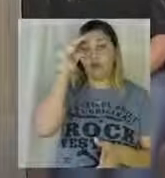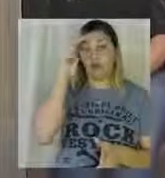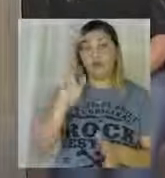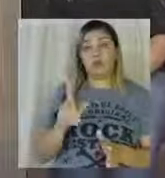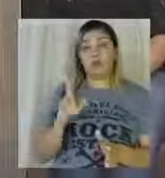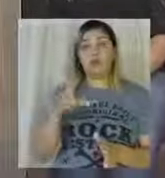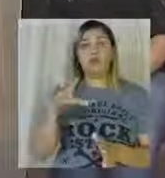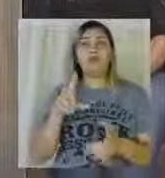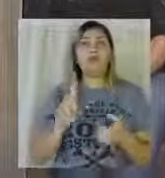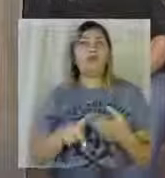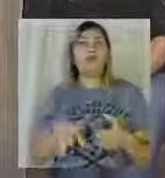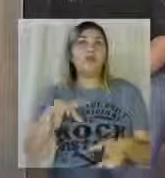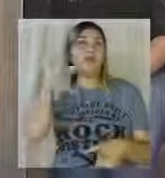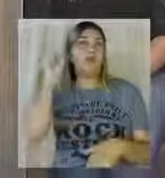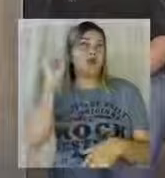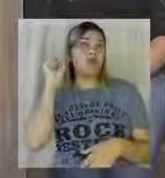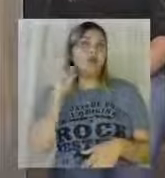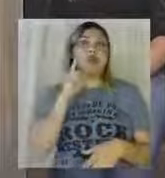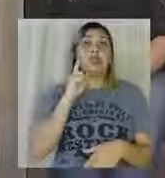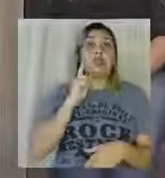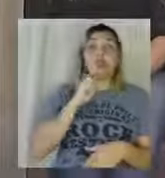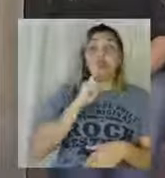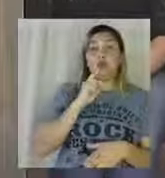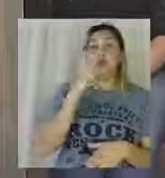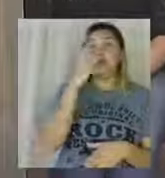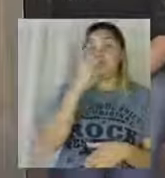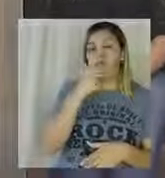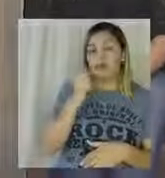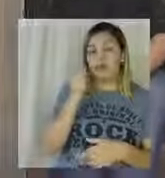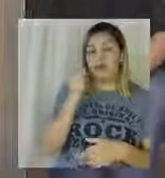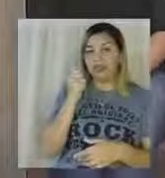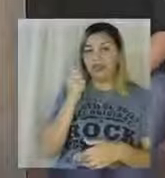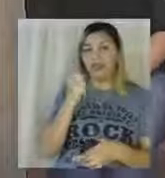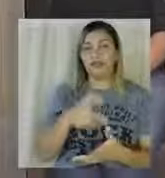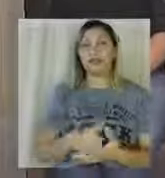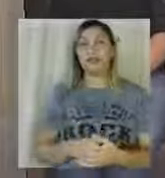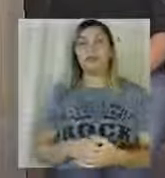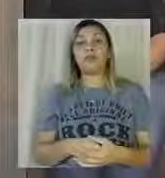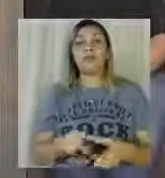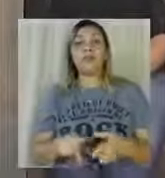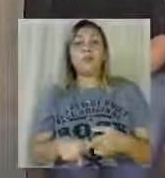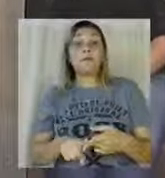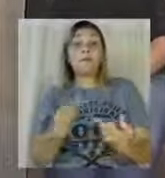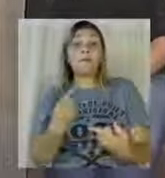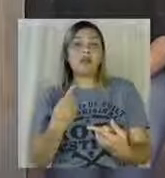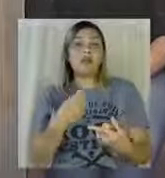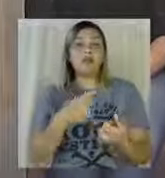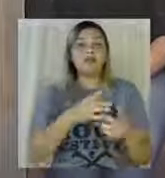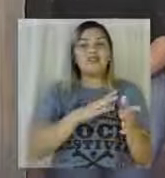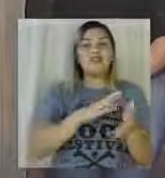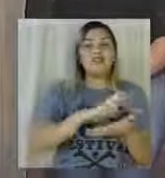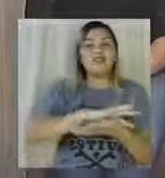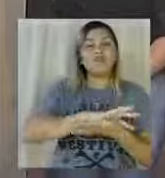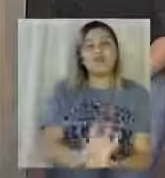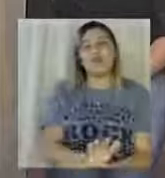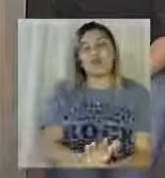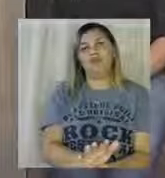e ouvintes pensam, surdo é bonito, tudinho, mas rejeita muito.